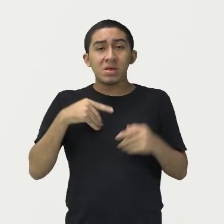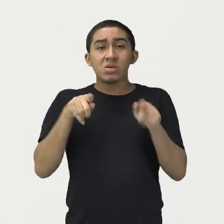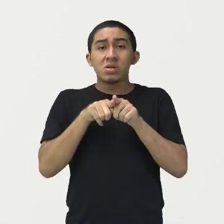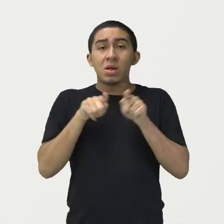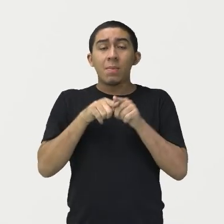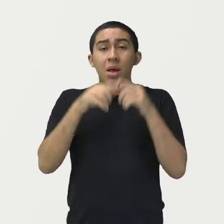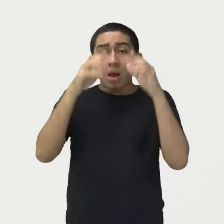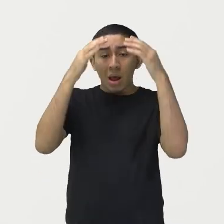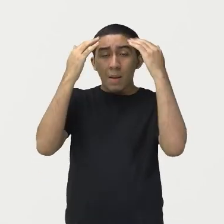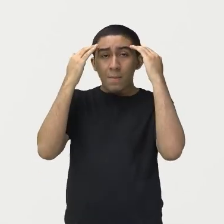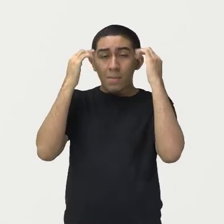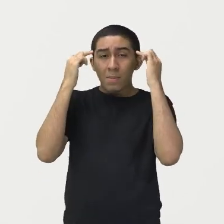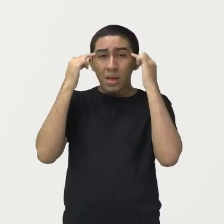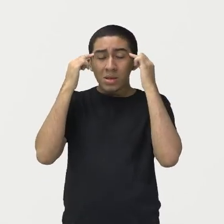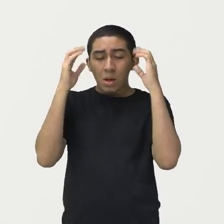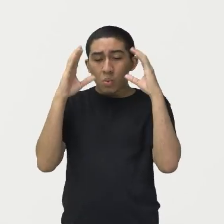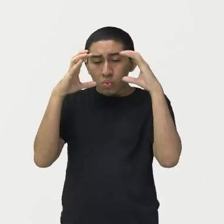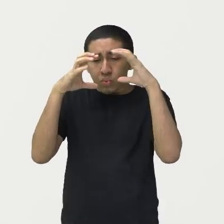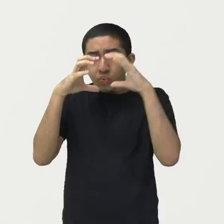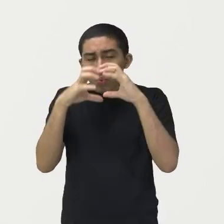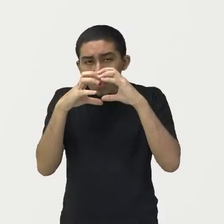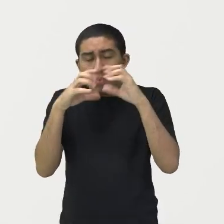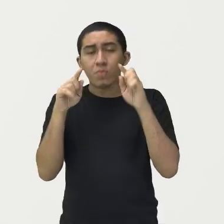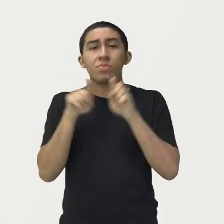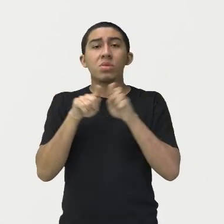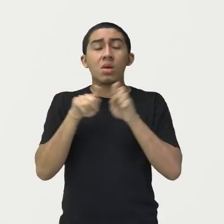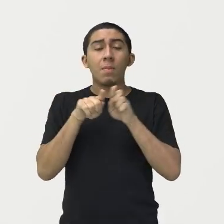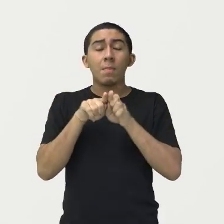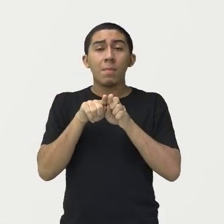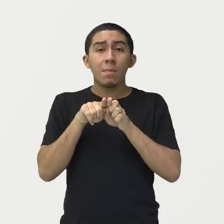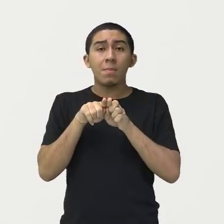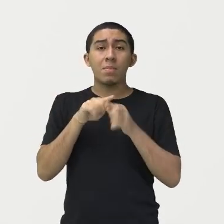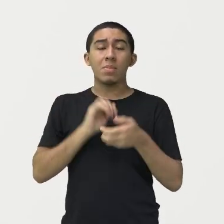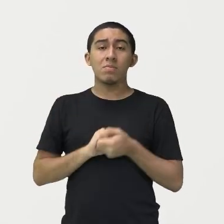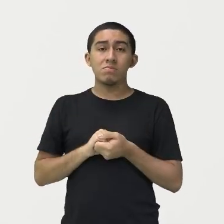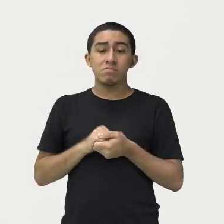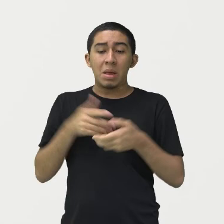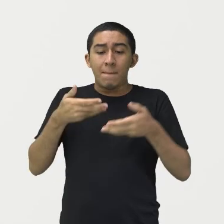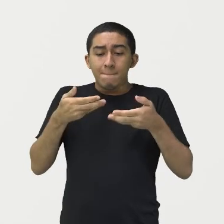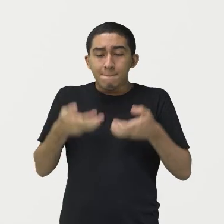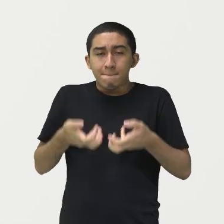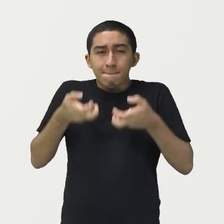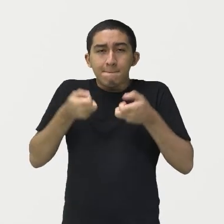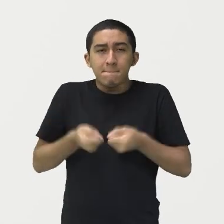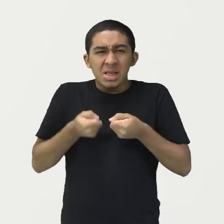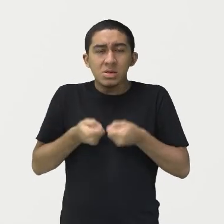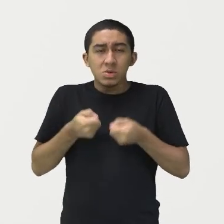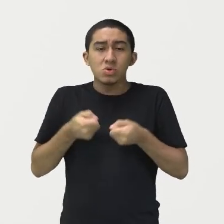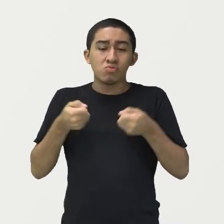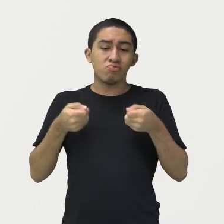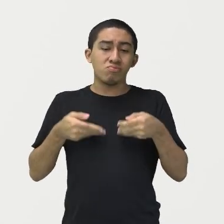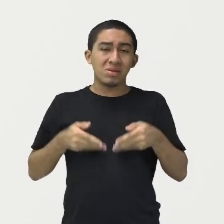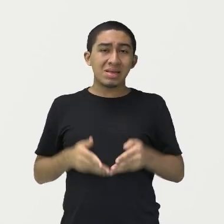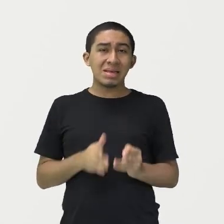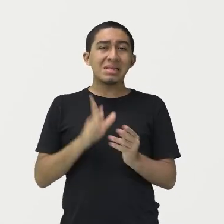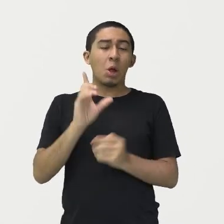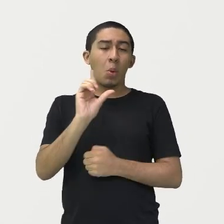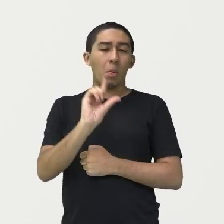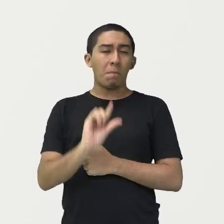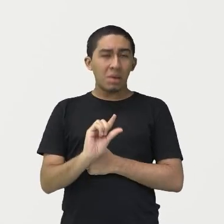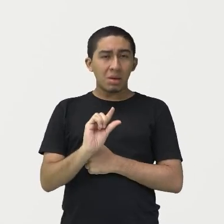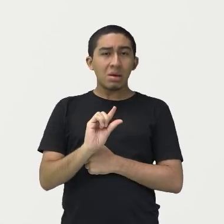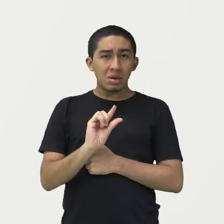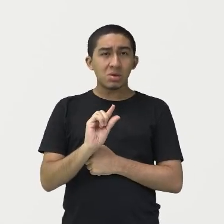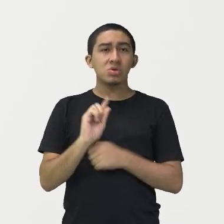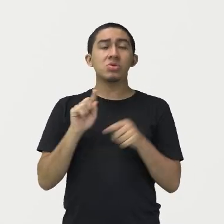que é microcefalia, baixo peso, ao nascer a tonicidade muscular baixo